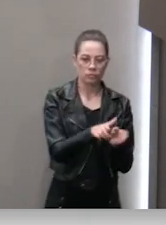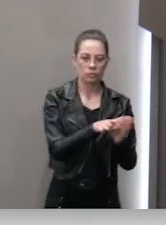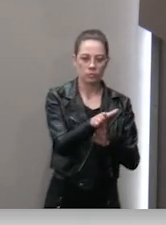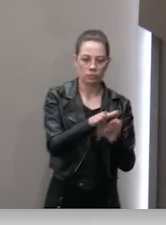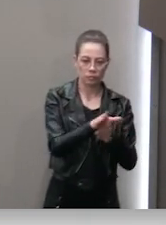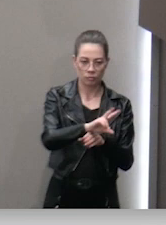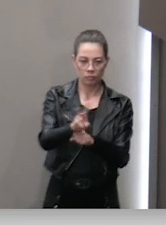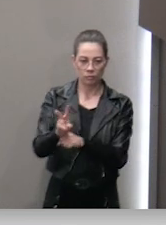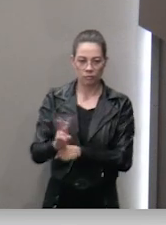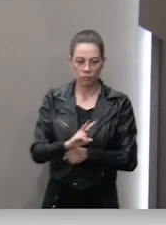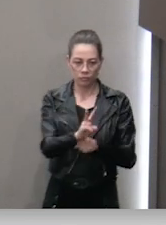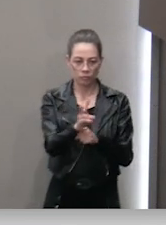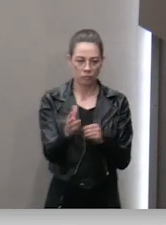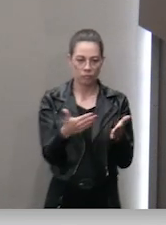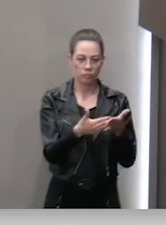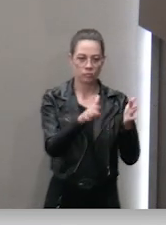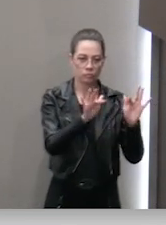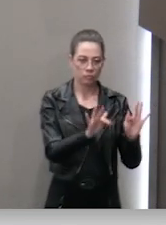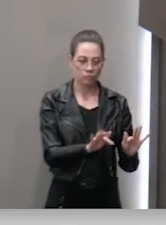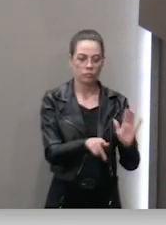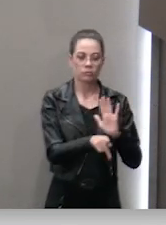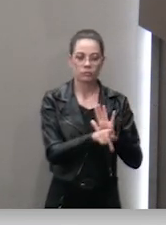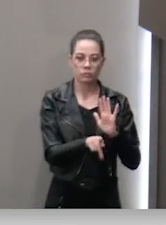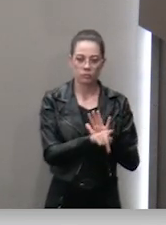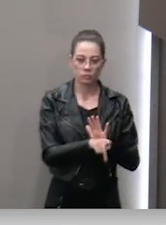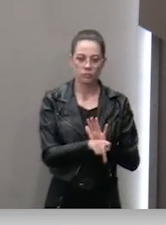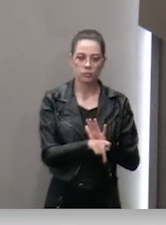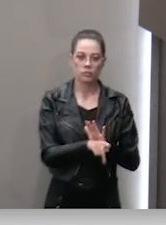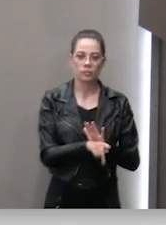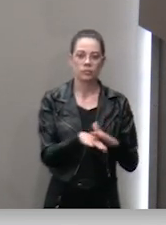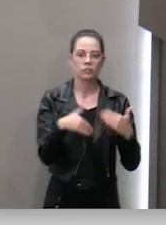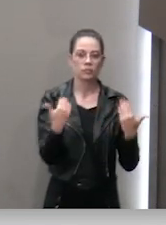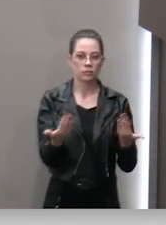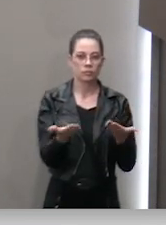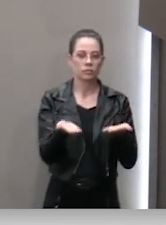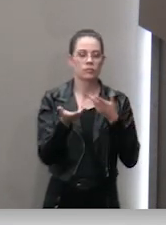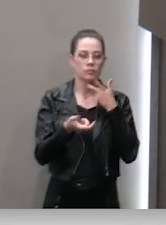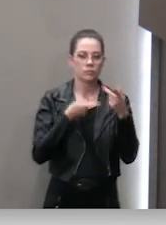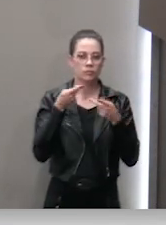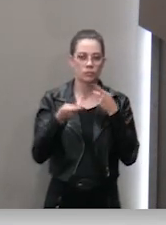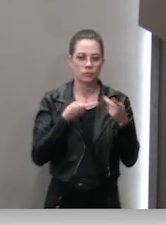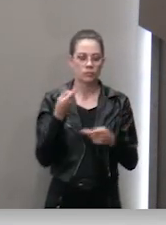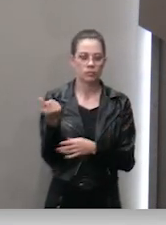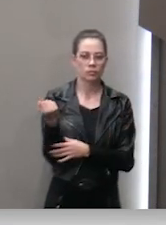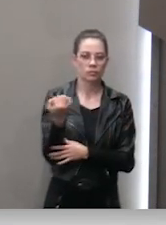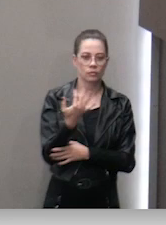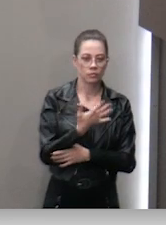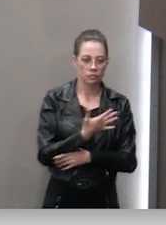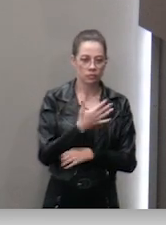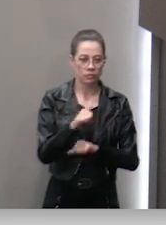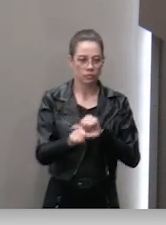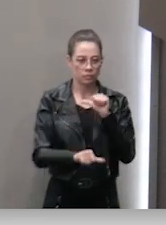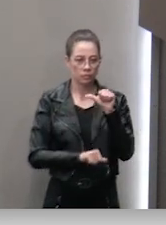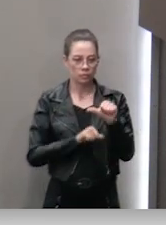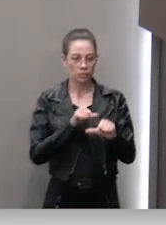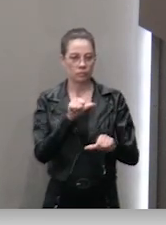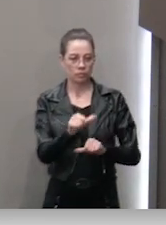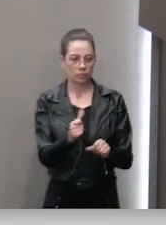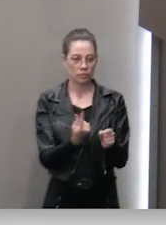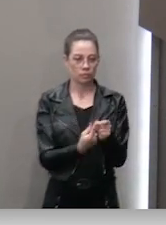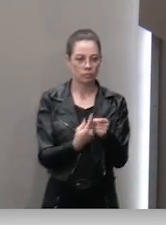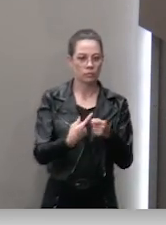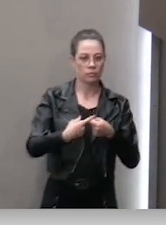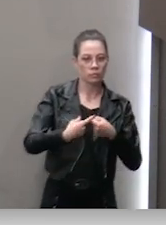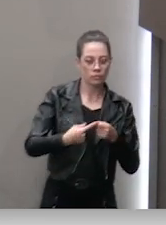tutelar até a vila, até o bairro. Então, eu quero dizer assim, o quanto se transforma uma